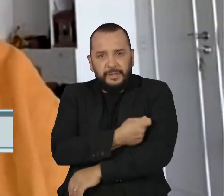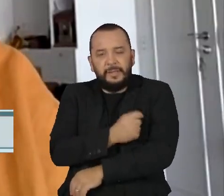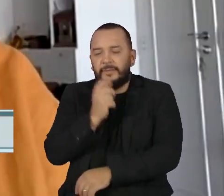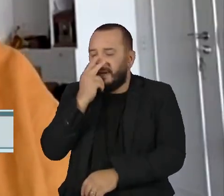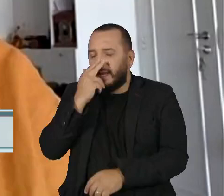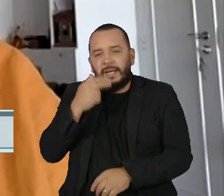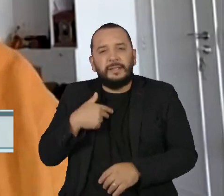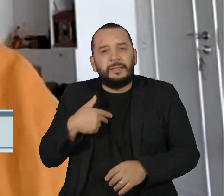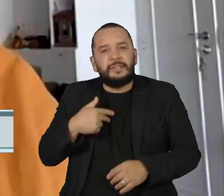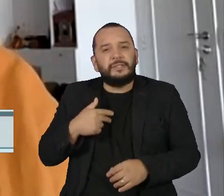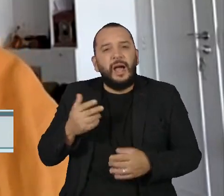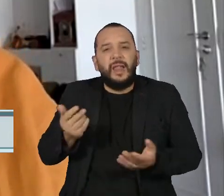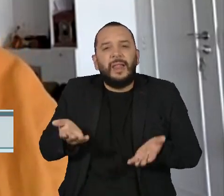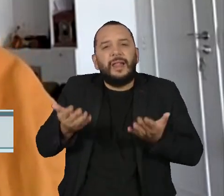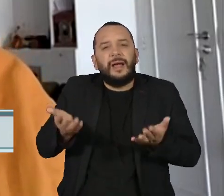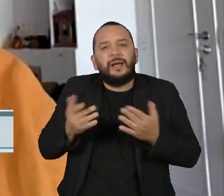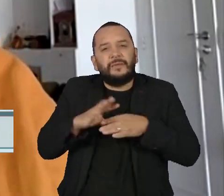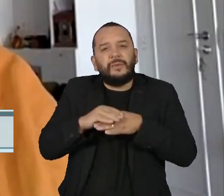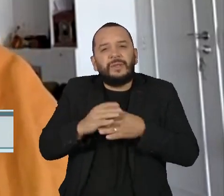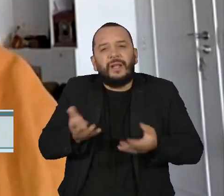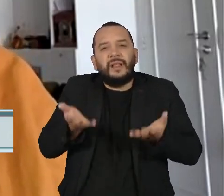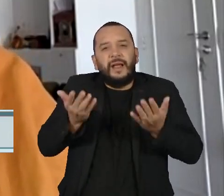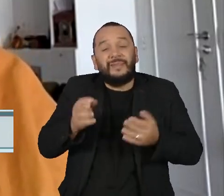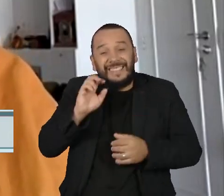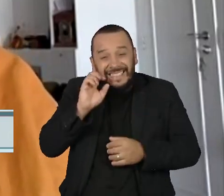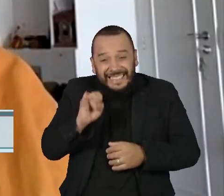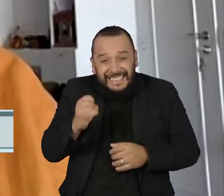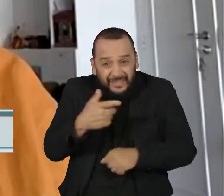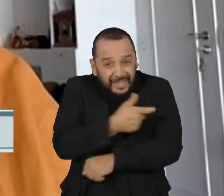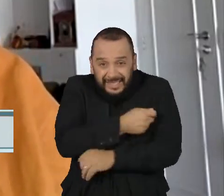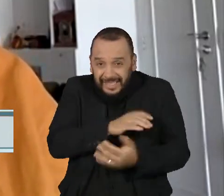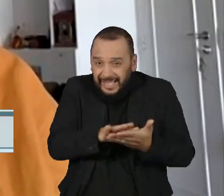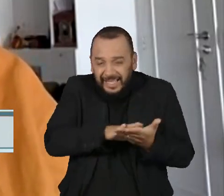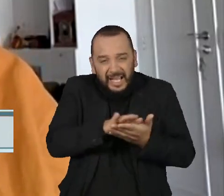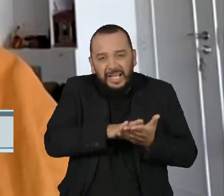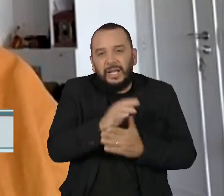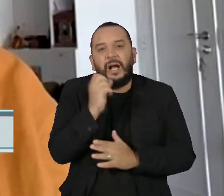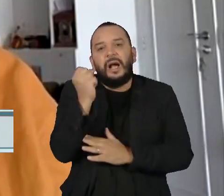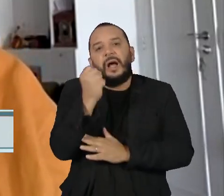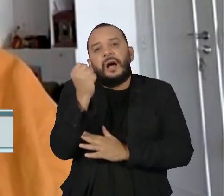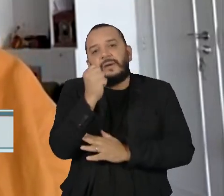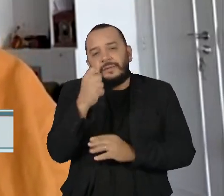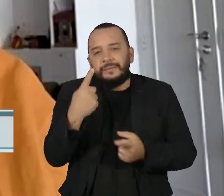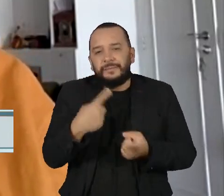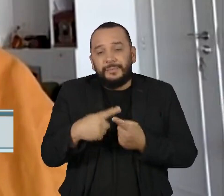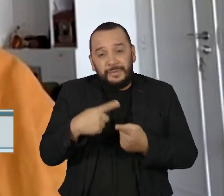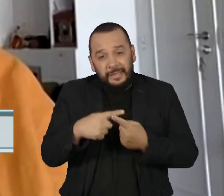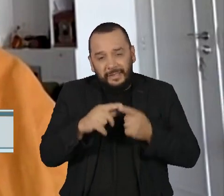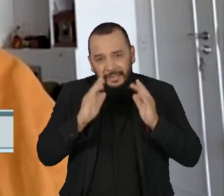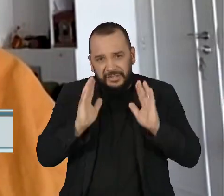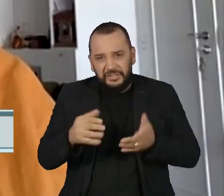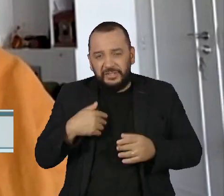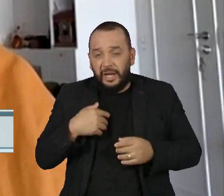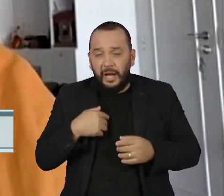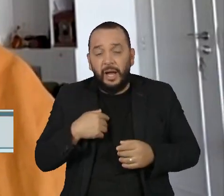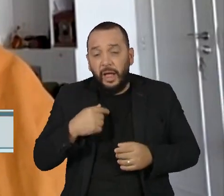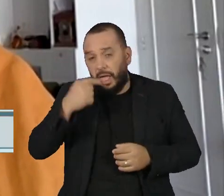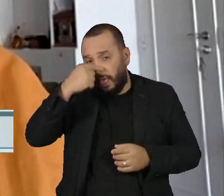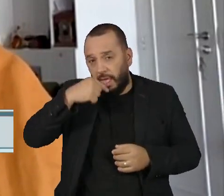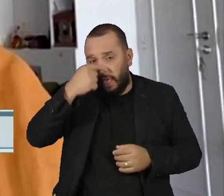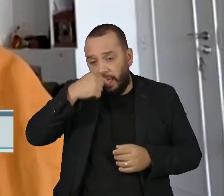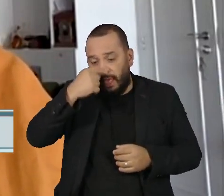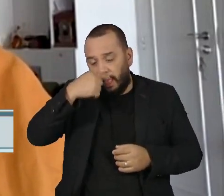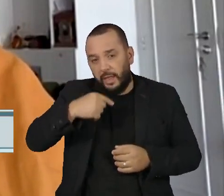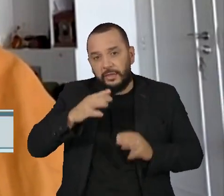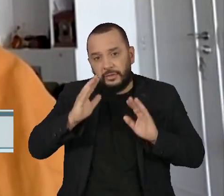bem menos grave do que se você tivesse sem a vacina, porque você vai ter anticorpos prontinhos para receber o bicho que tenta te invadir,